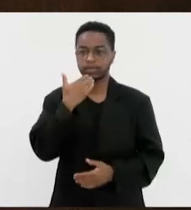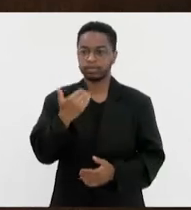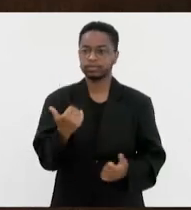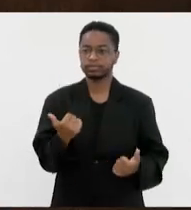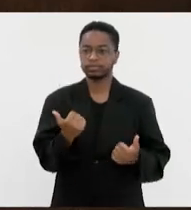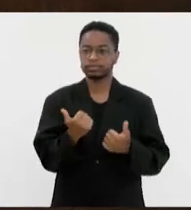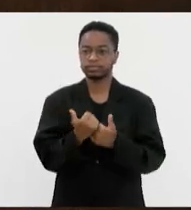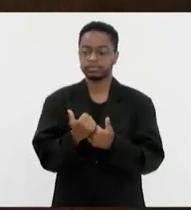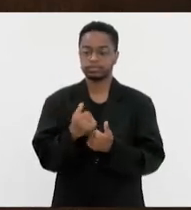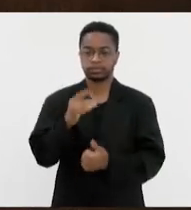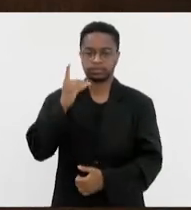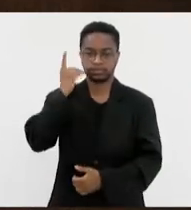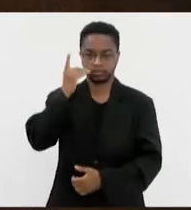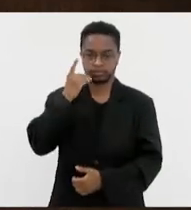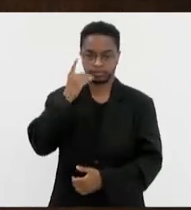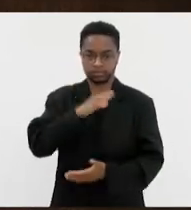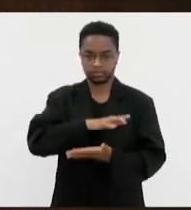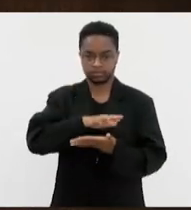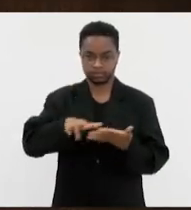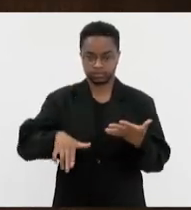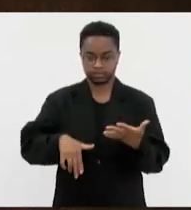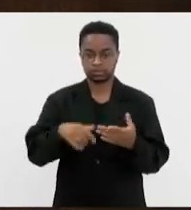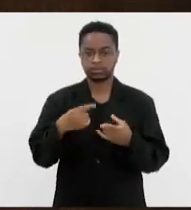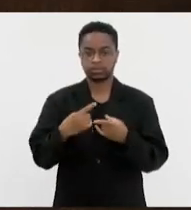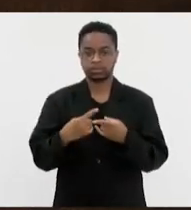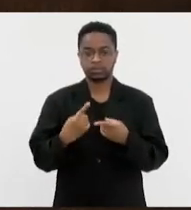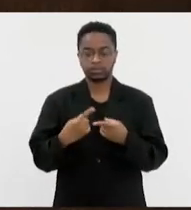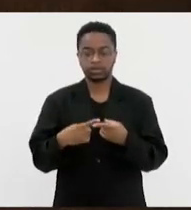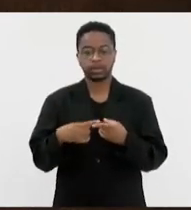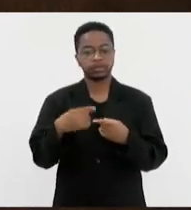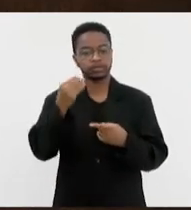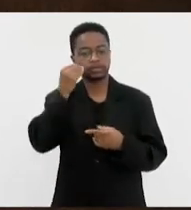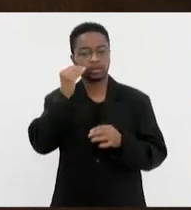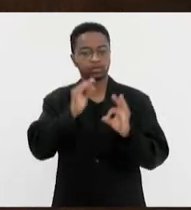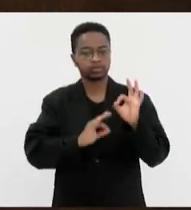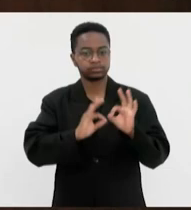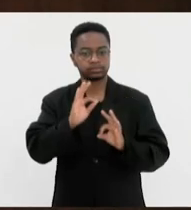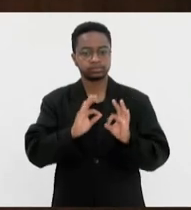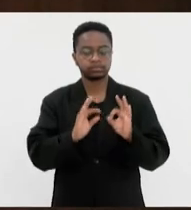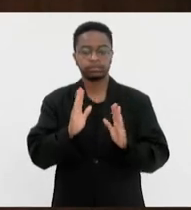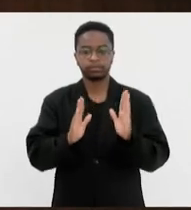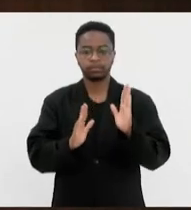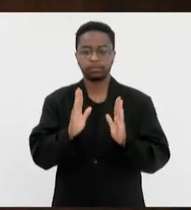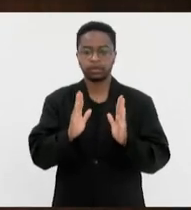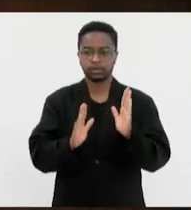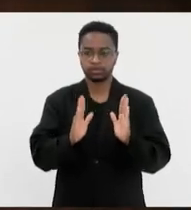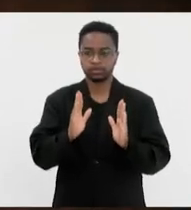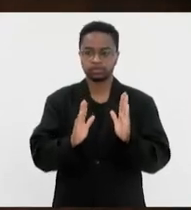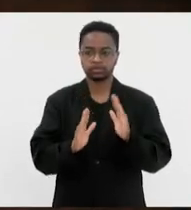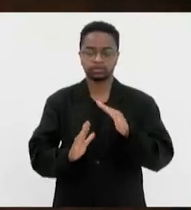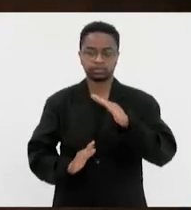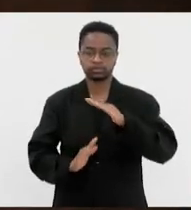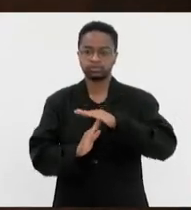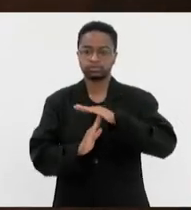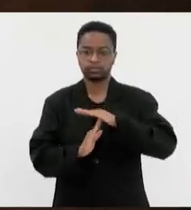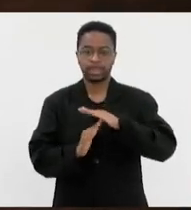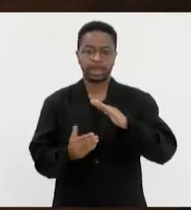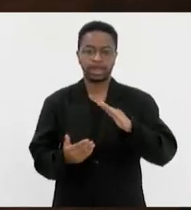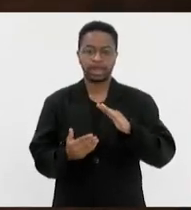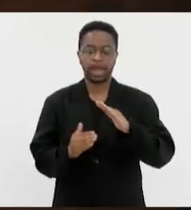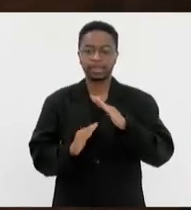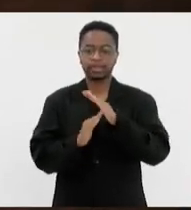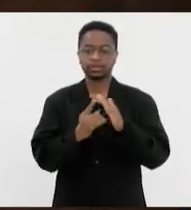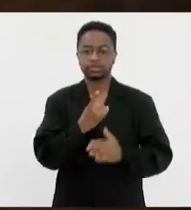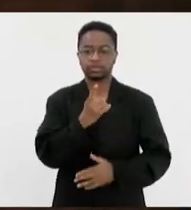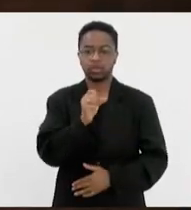nobres deputados para que a gente realmente regulamente esse prazo já estipulado de até 180